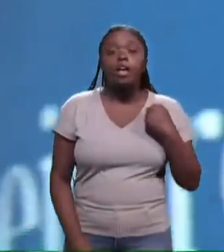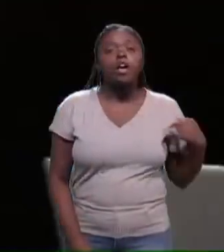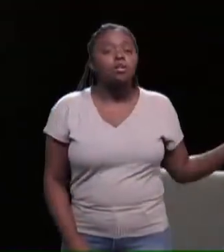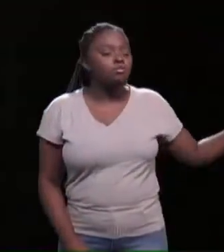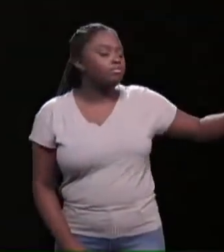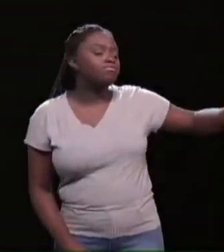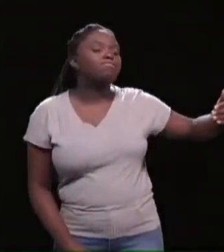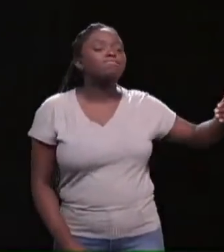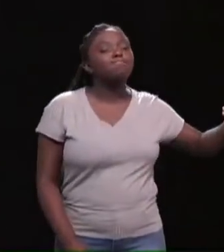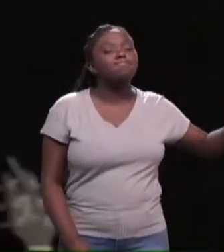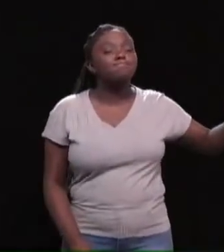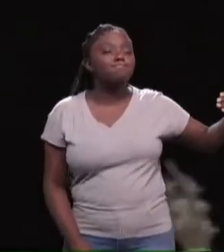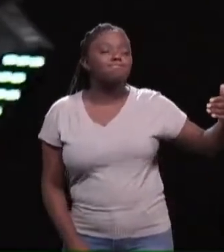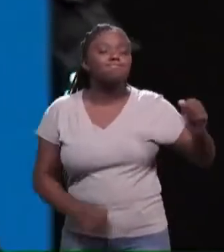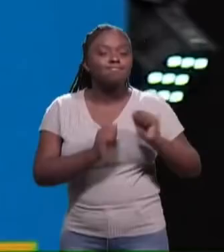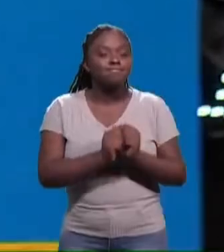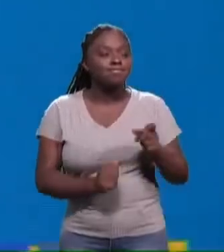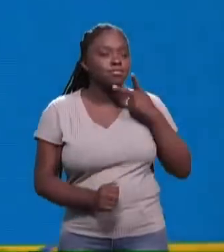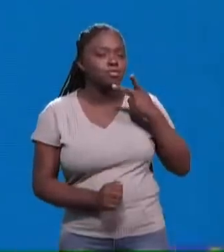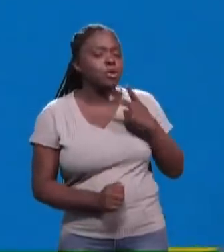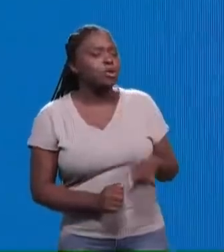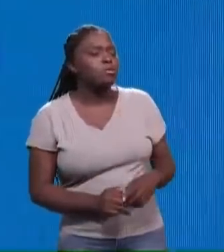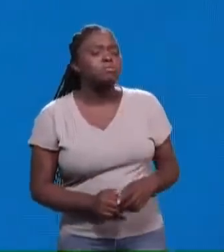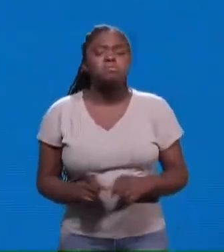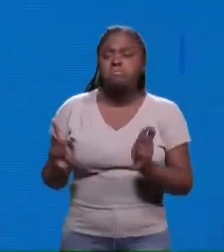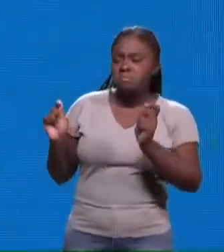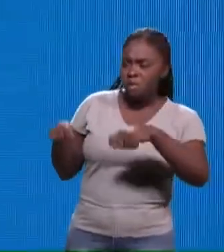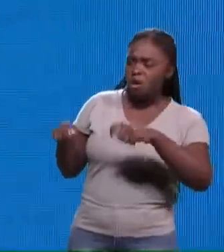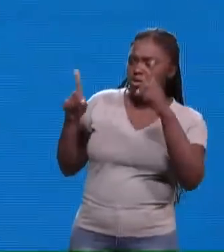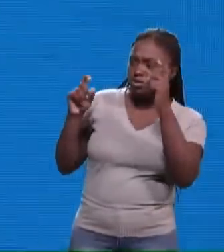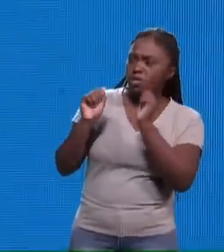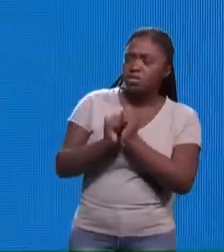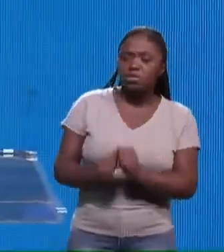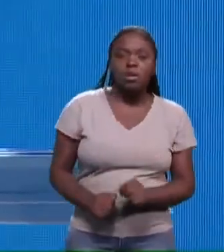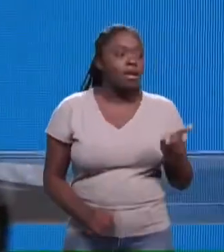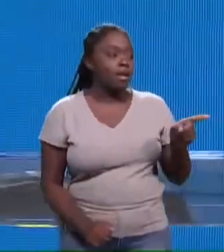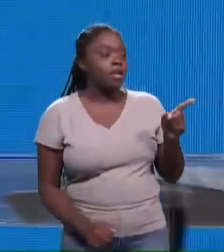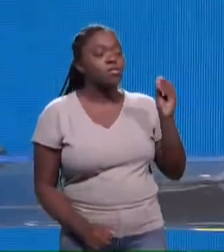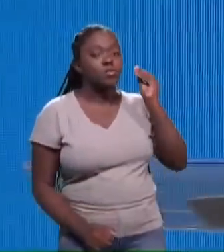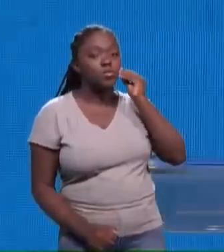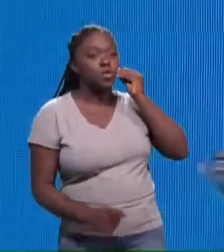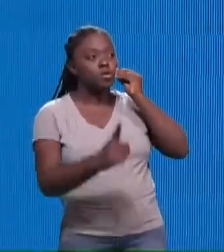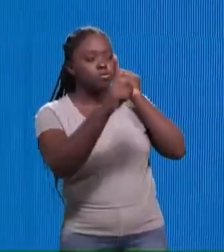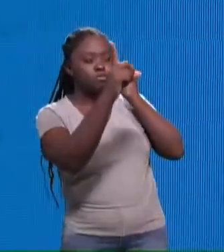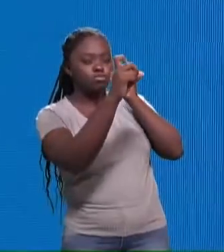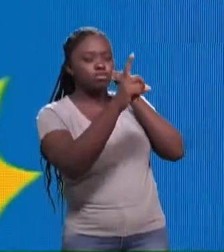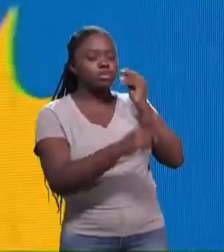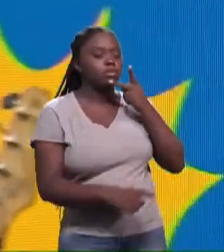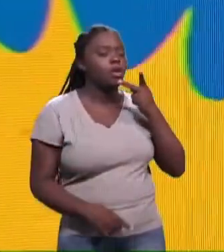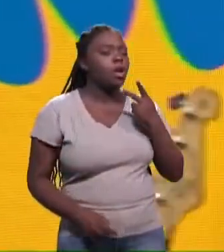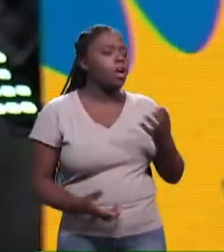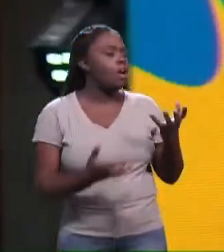abraçado. Aí ele falou: tira uma foto comigo. E ele me deu um beijo no rosto, eu tirei a foto. Ele falou assim: duvido